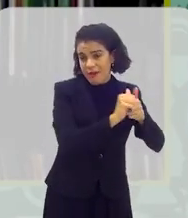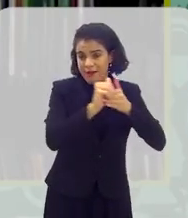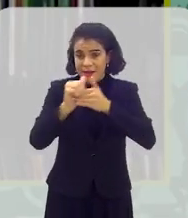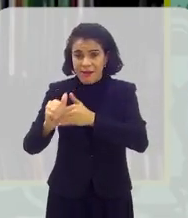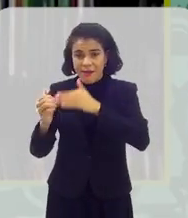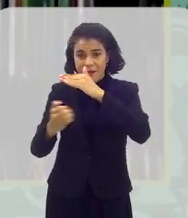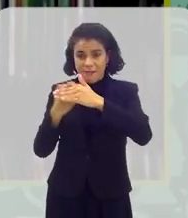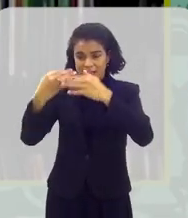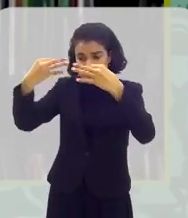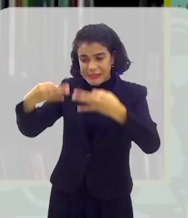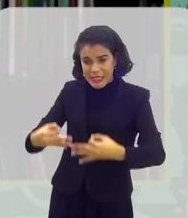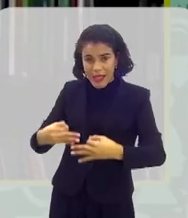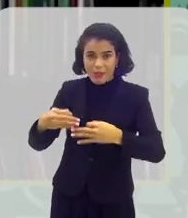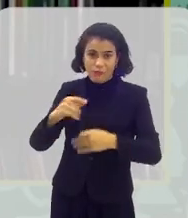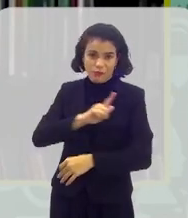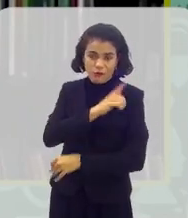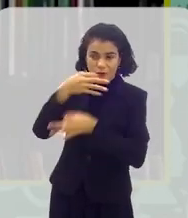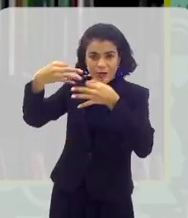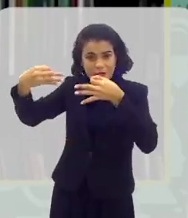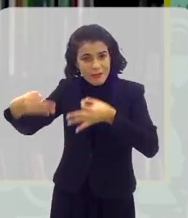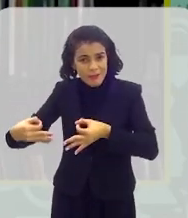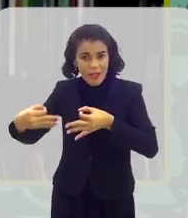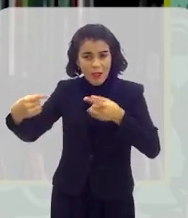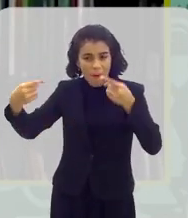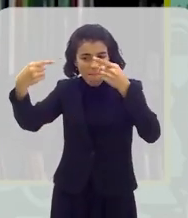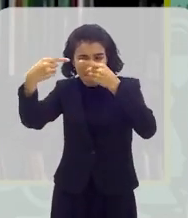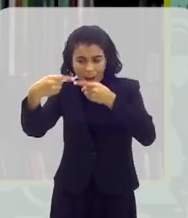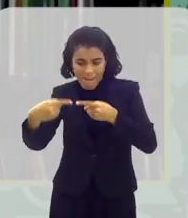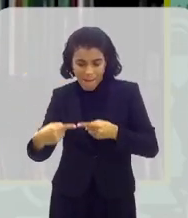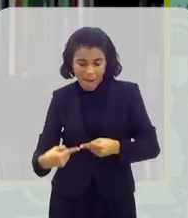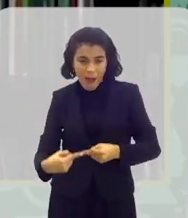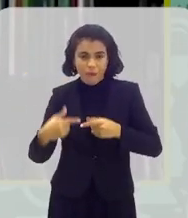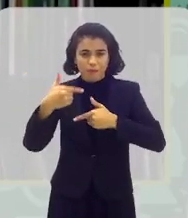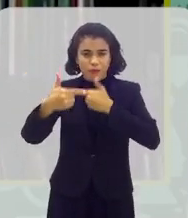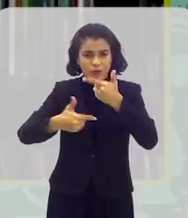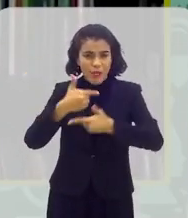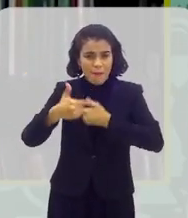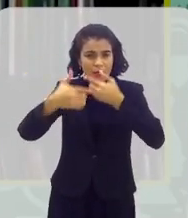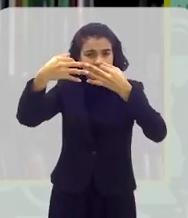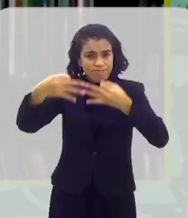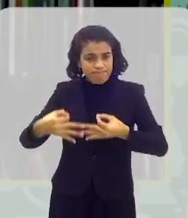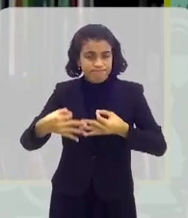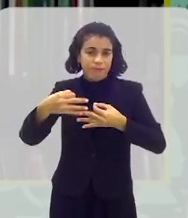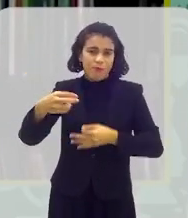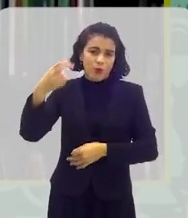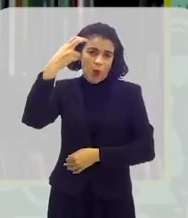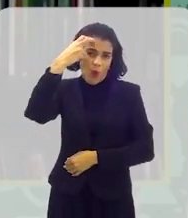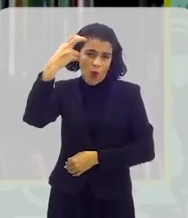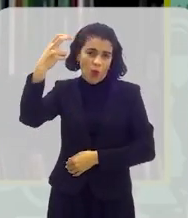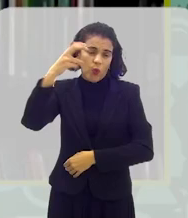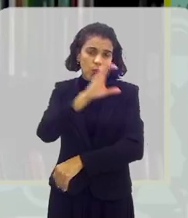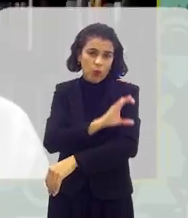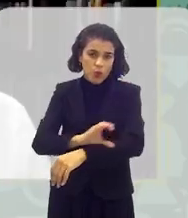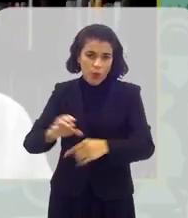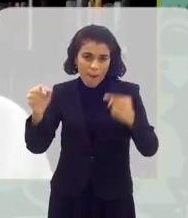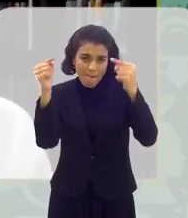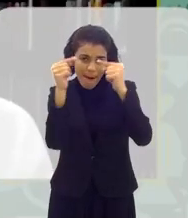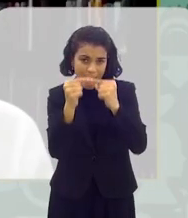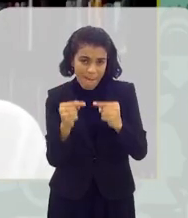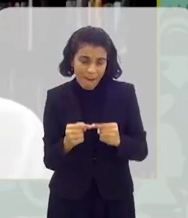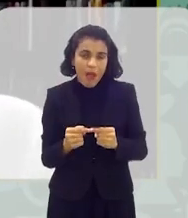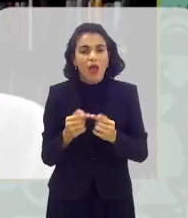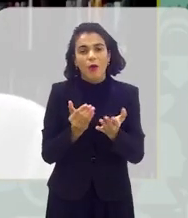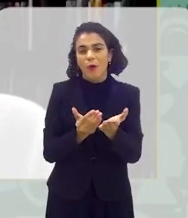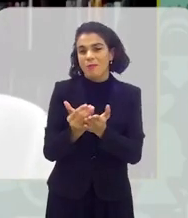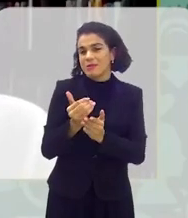para empresa certa por gestor certo com atividade compatível com seu com a sua cultura com seu histórico provavelmente